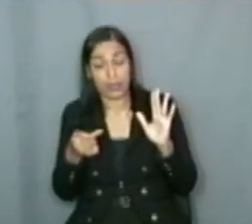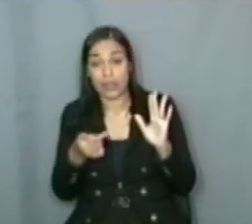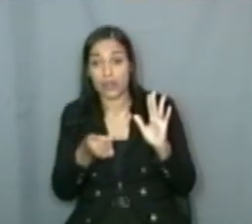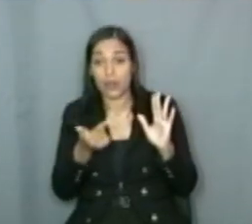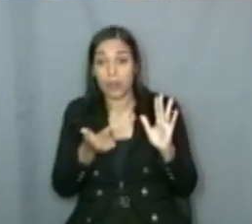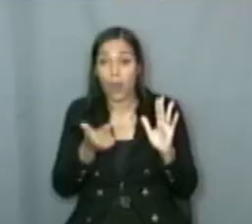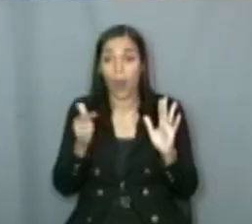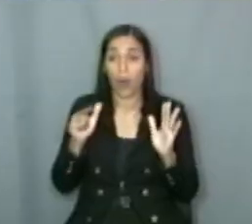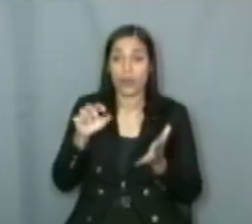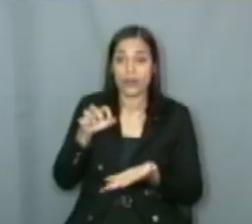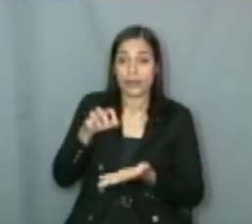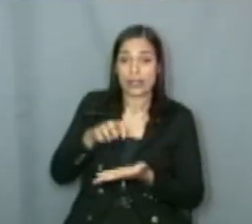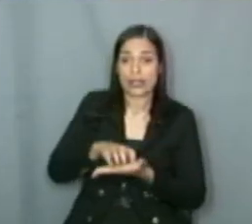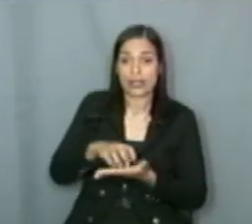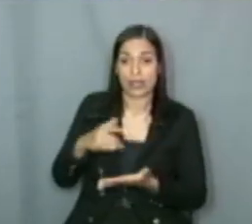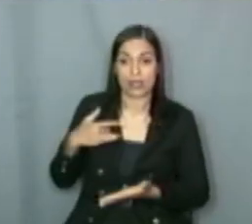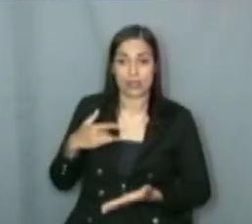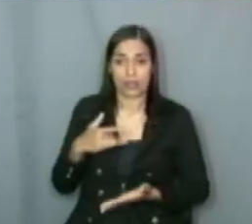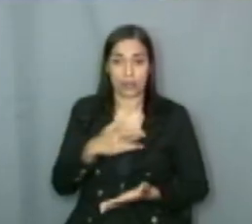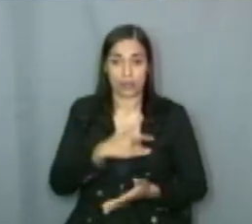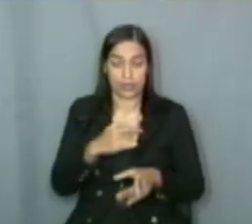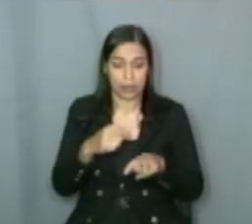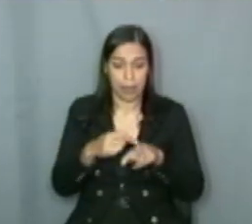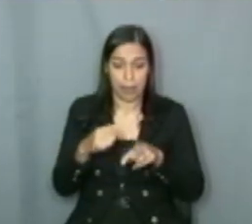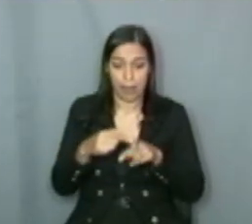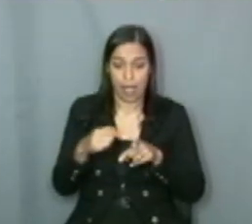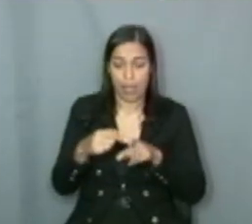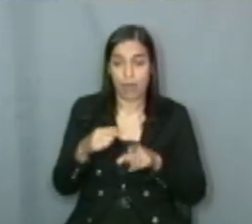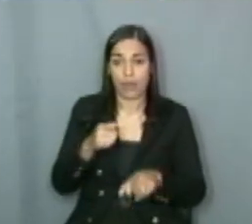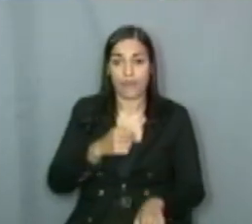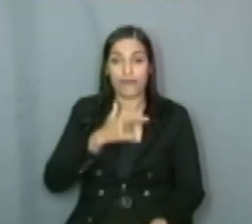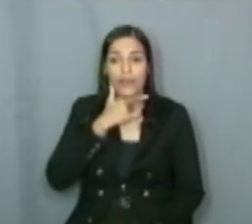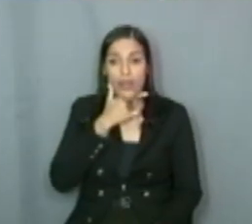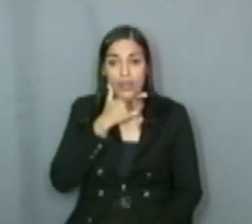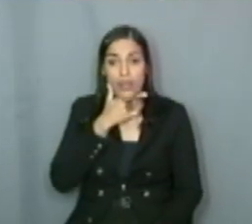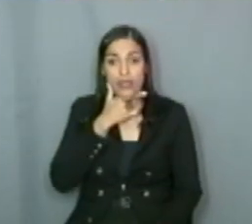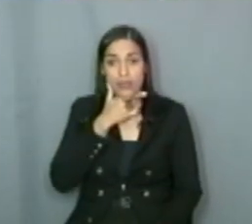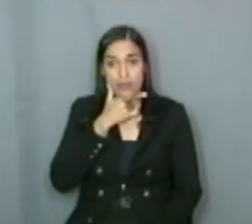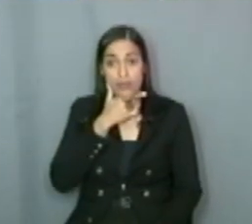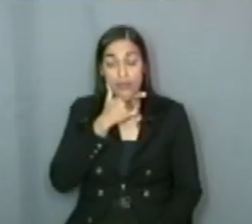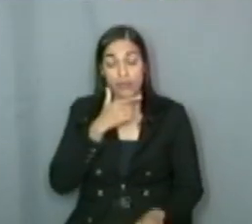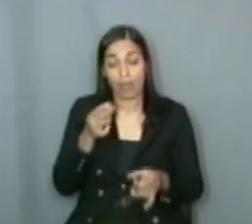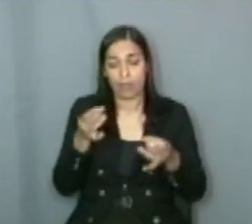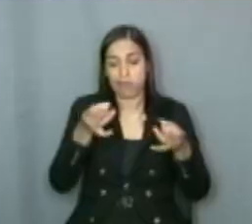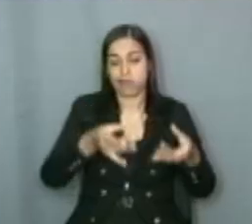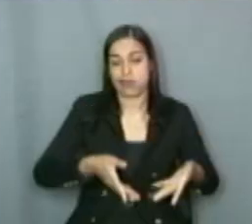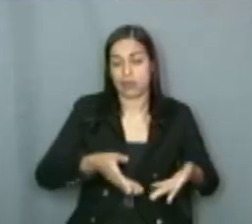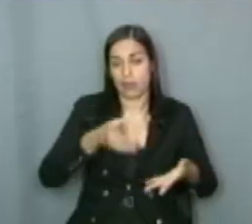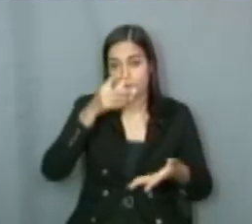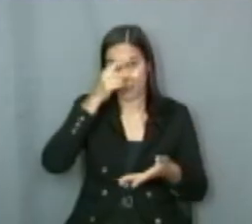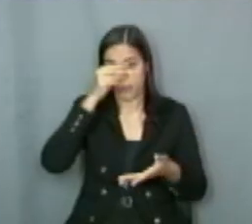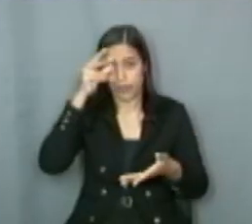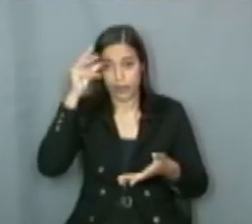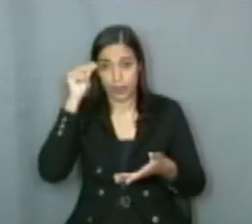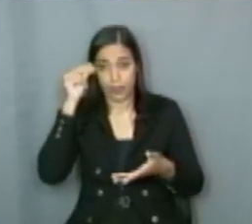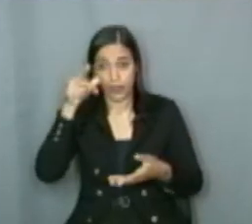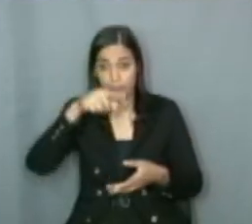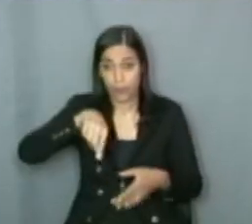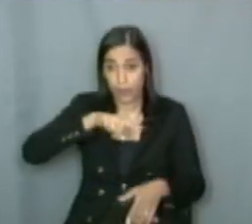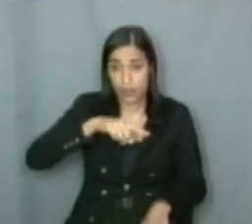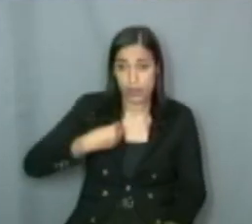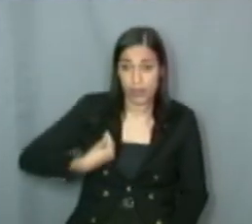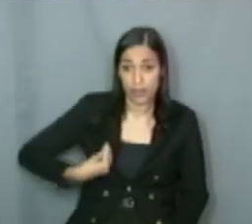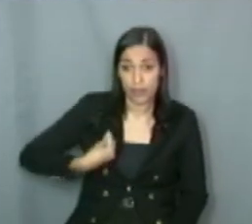outra unidade de saúde do bairro de Afogados. Veja o abandono da prefeitura. Você que mora em Afogados,